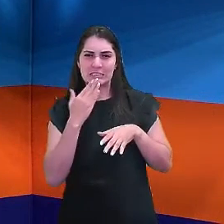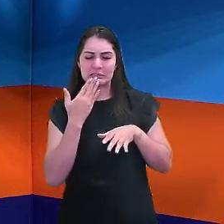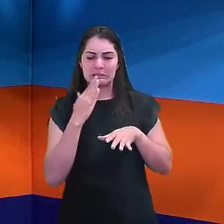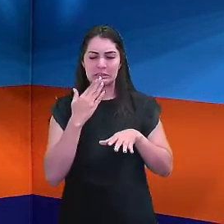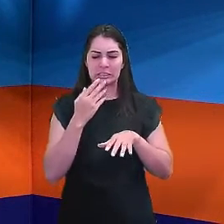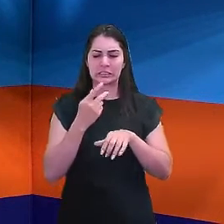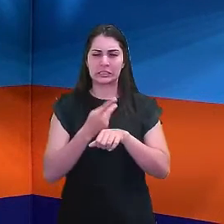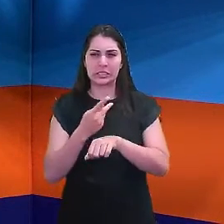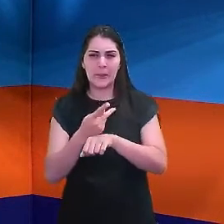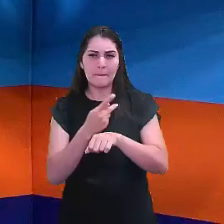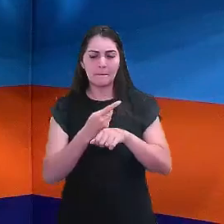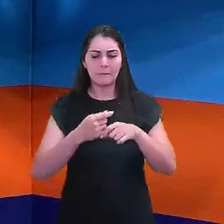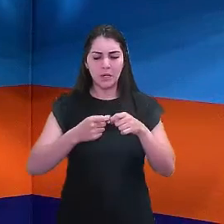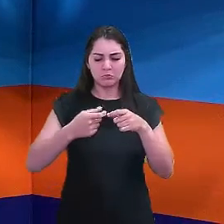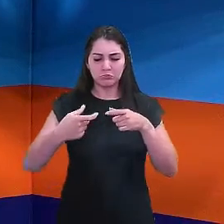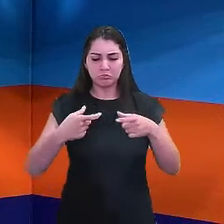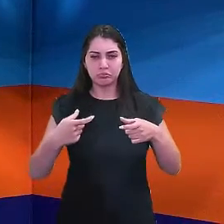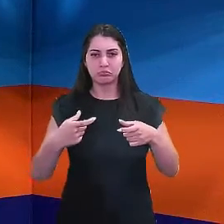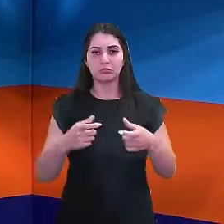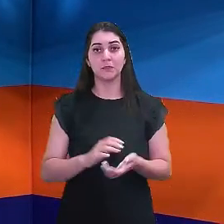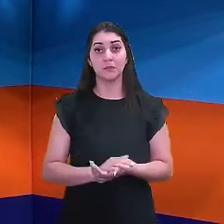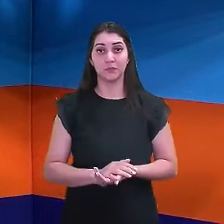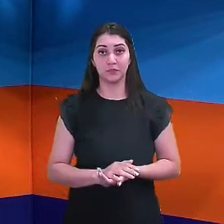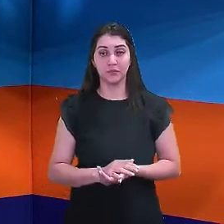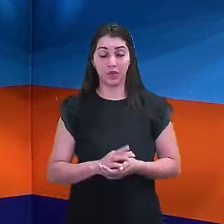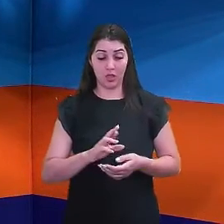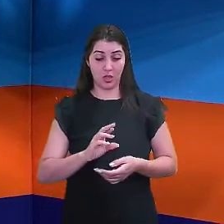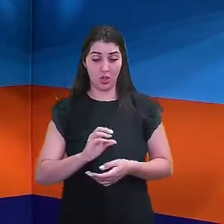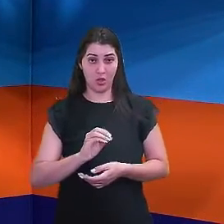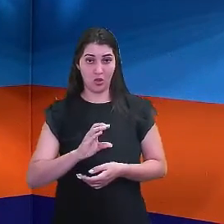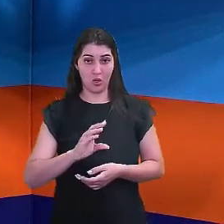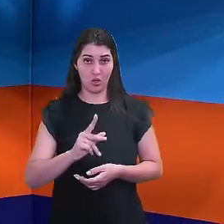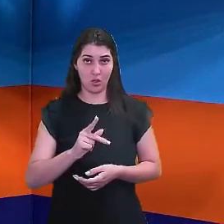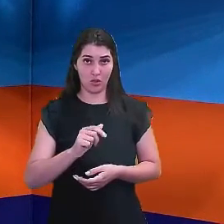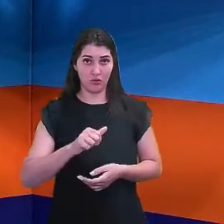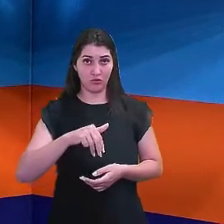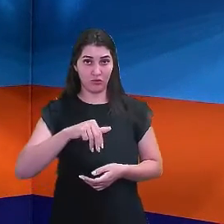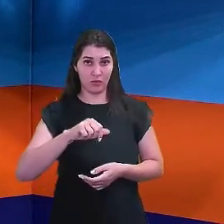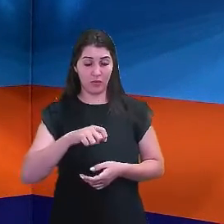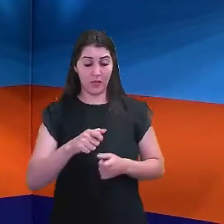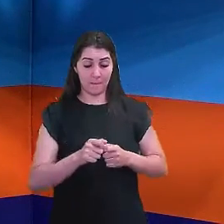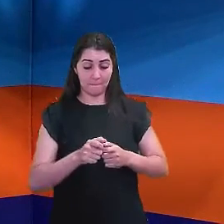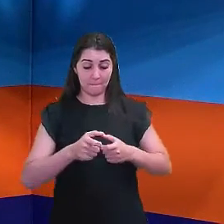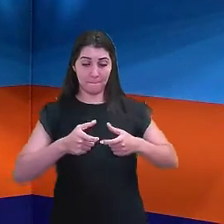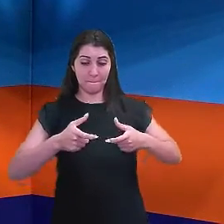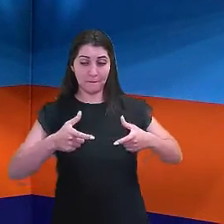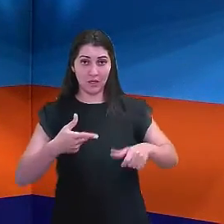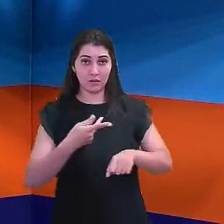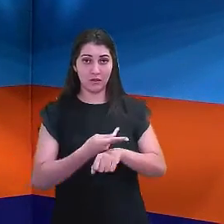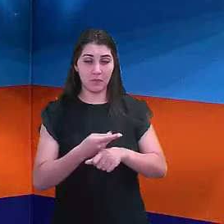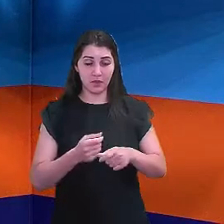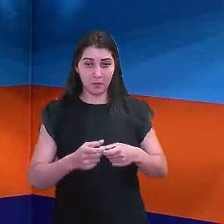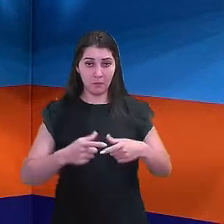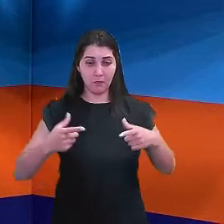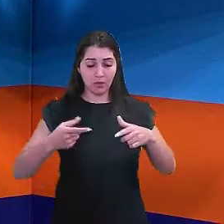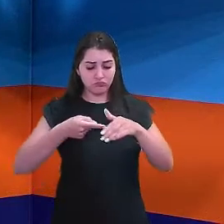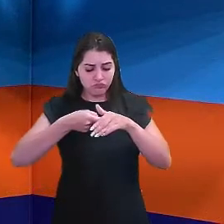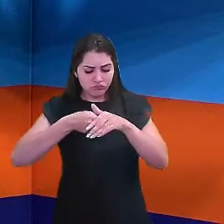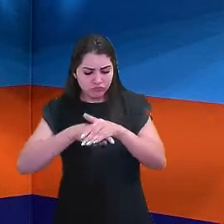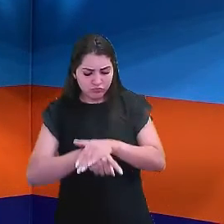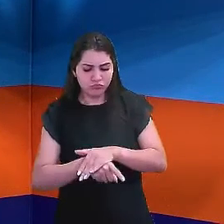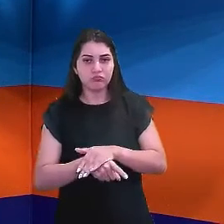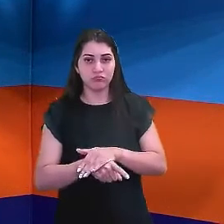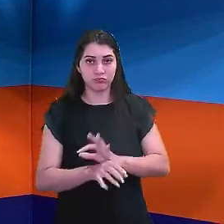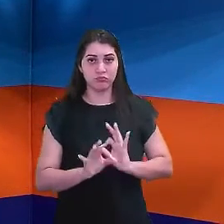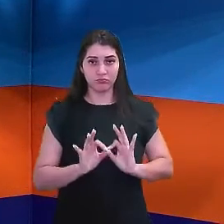grossas, umas pedrinhas maiores e tudo mais. A rocha mãe é aquela rocha maior, tá? Que fica lá debaixo mesmo da nossa